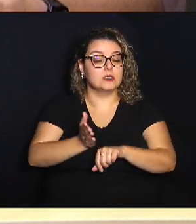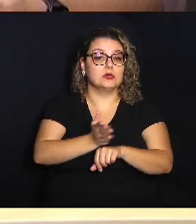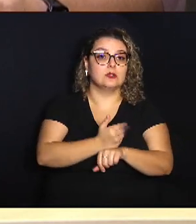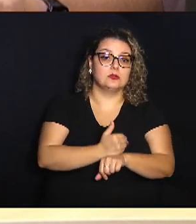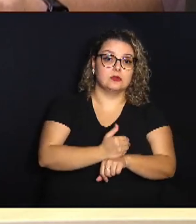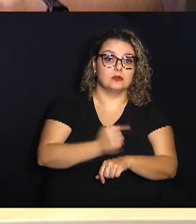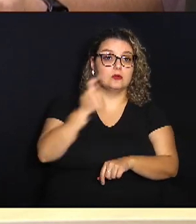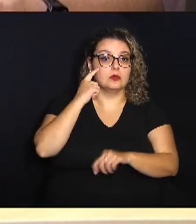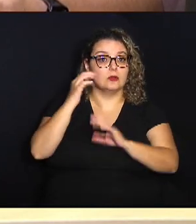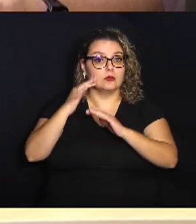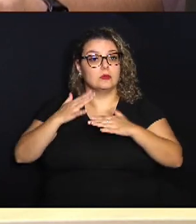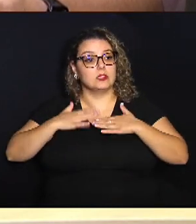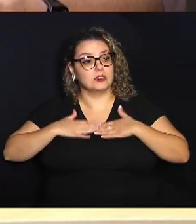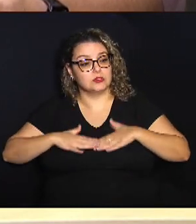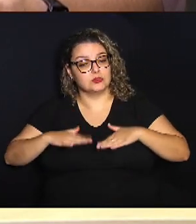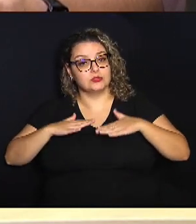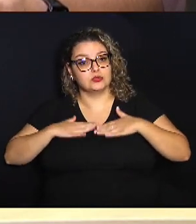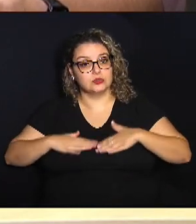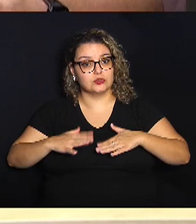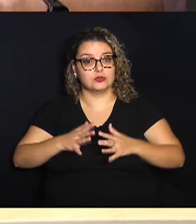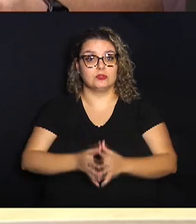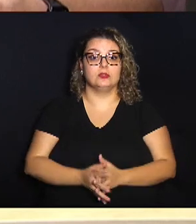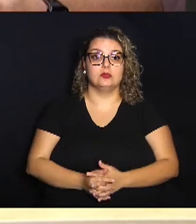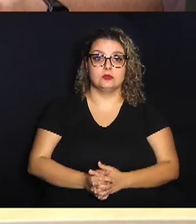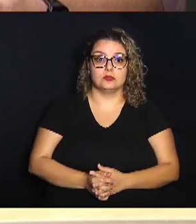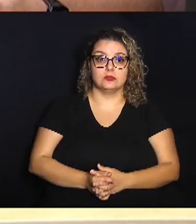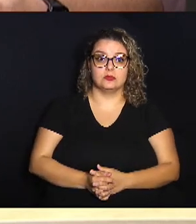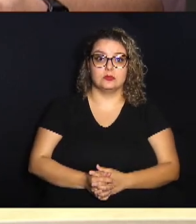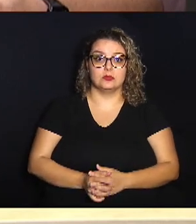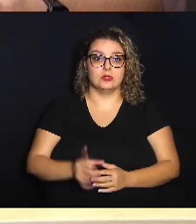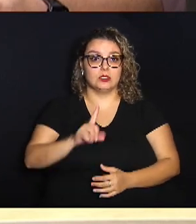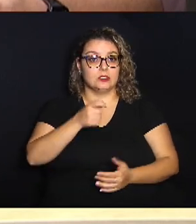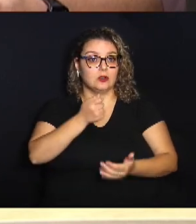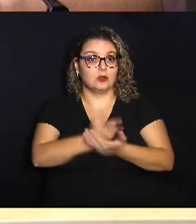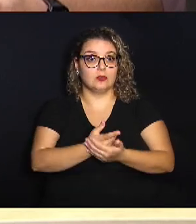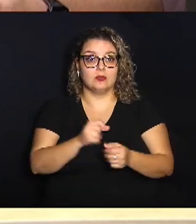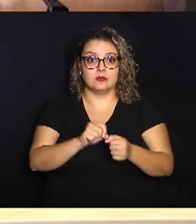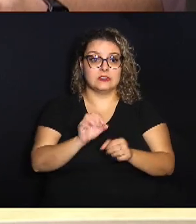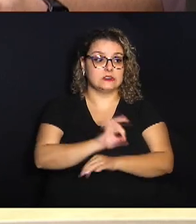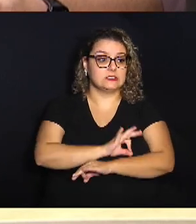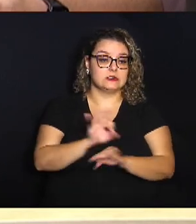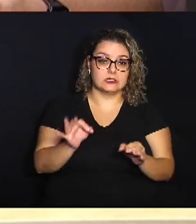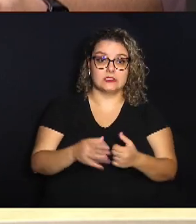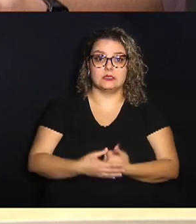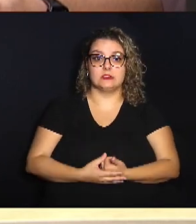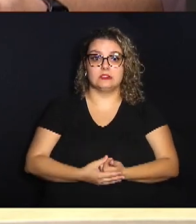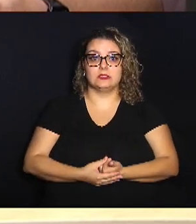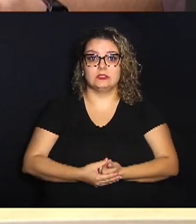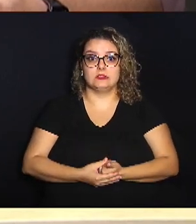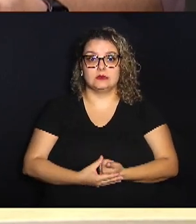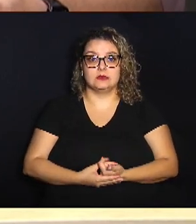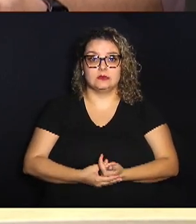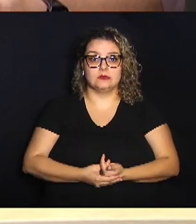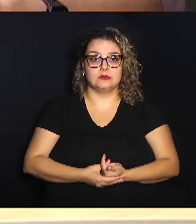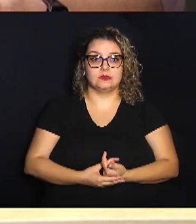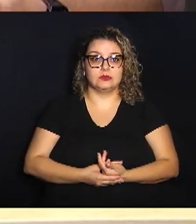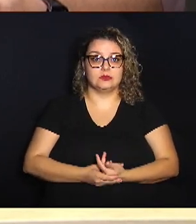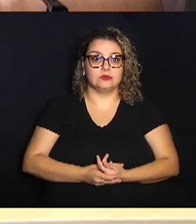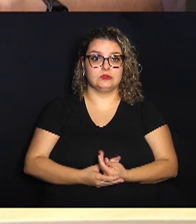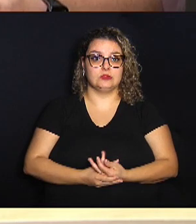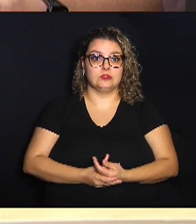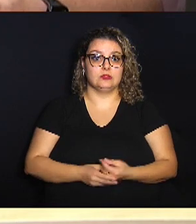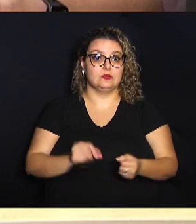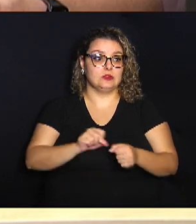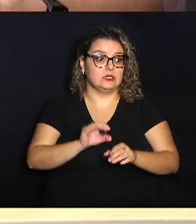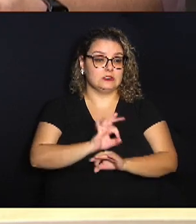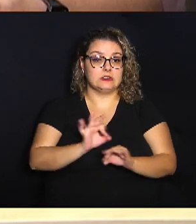antecedência, pensar com calma, não comprar ou não fazer nada de sopetão ou fazer nada